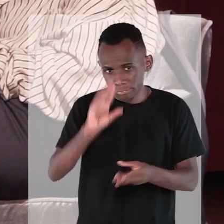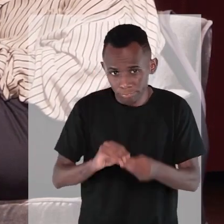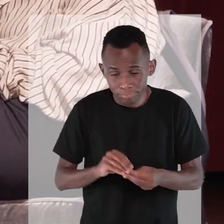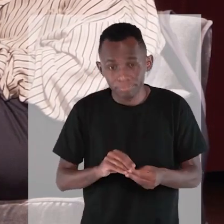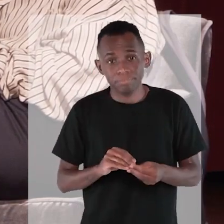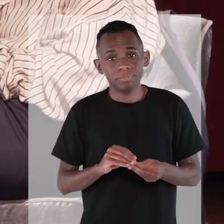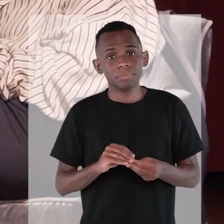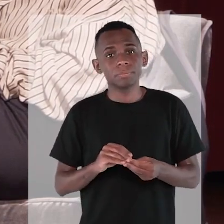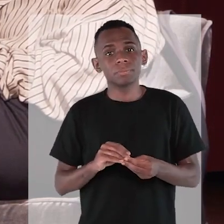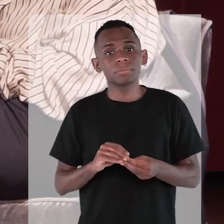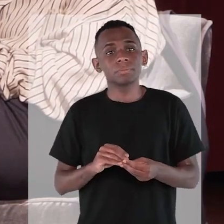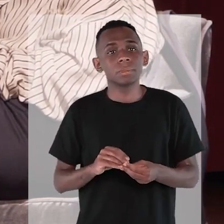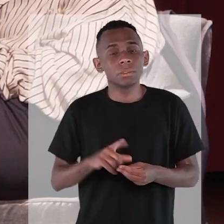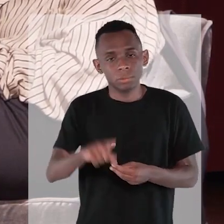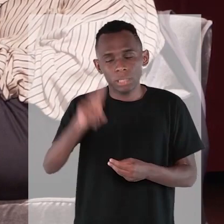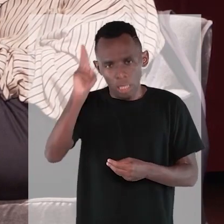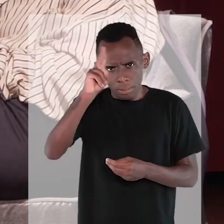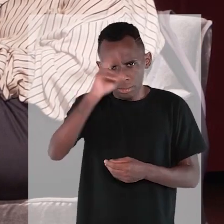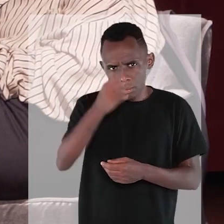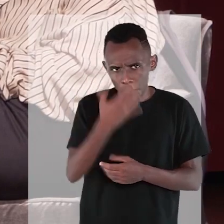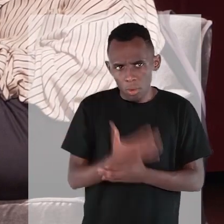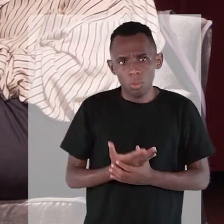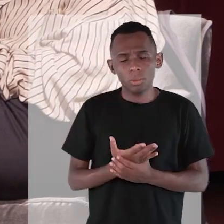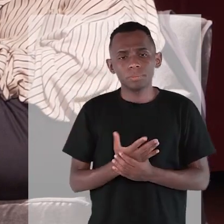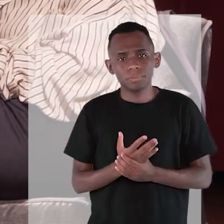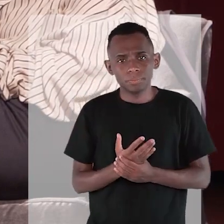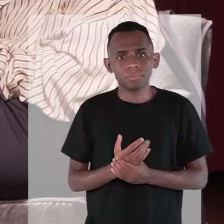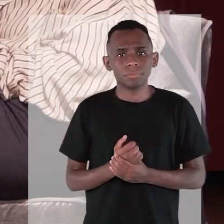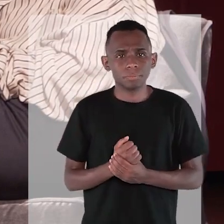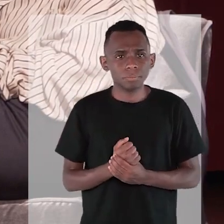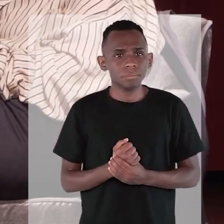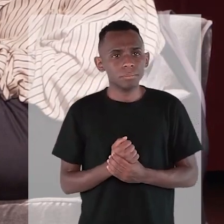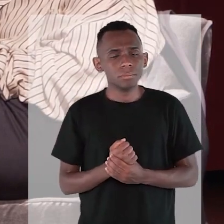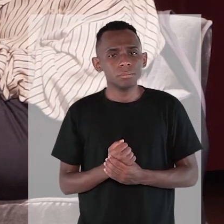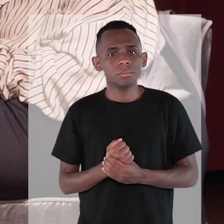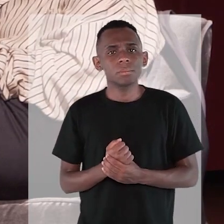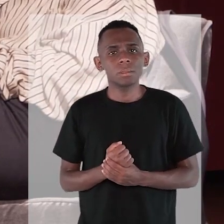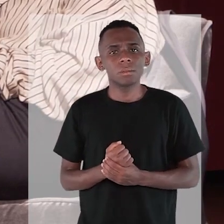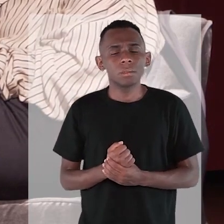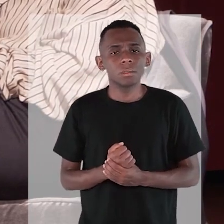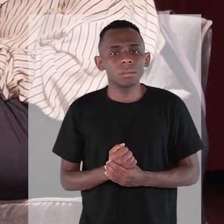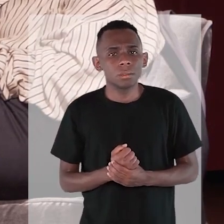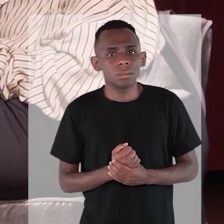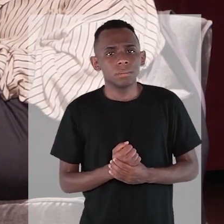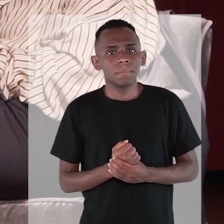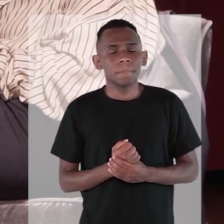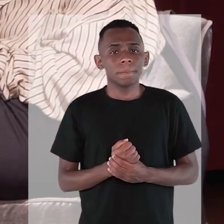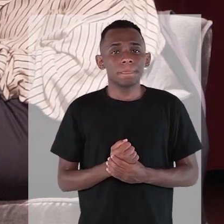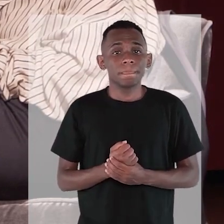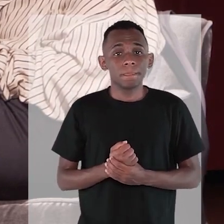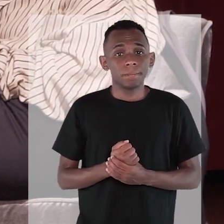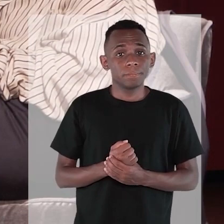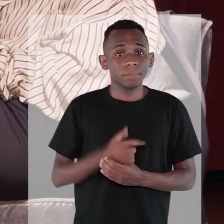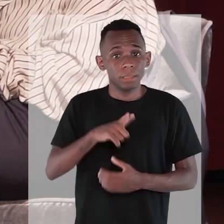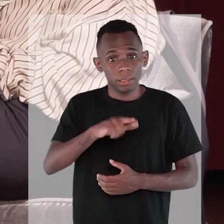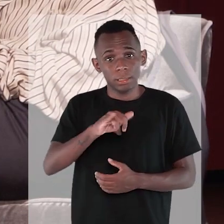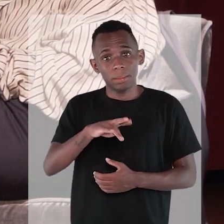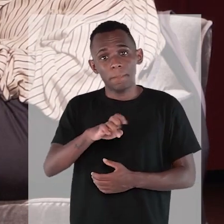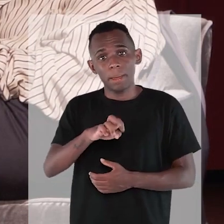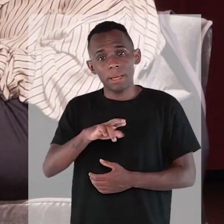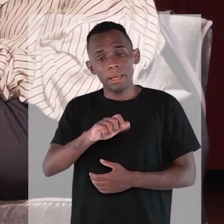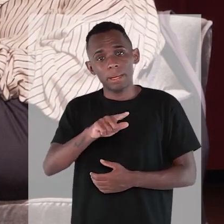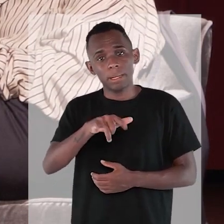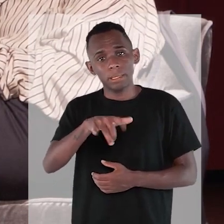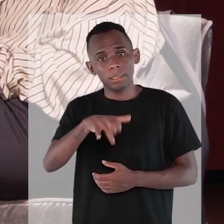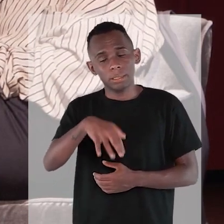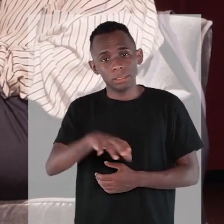Guilherme dos Santos, de boa memória, né, lembrou já no artigo antigo isso, quer dizer, o liberalismo econômico chegou